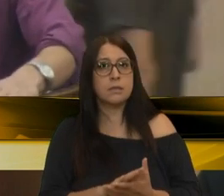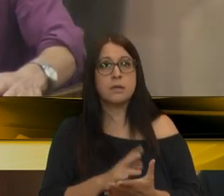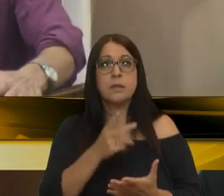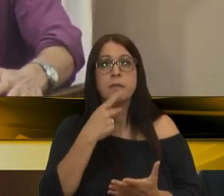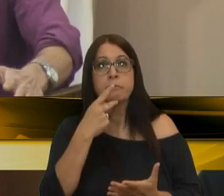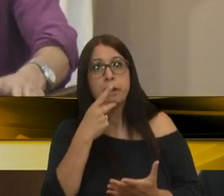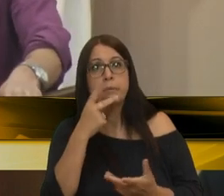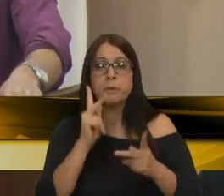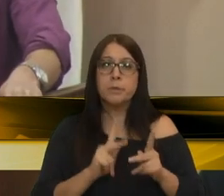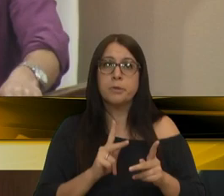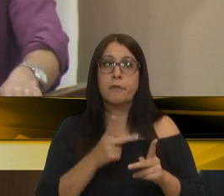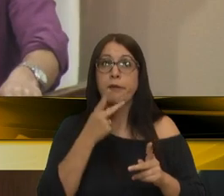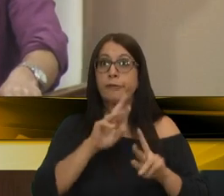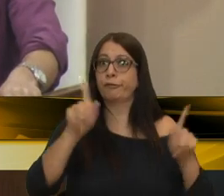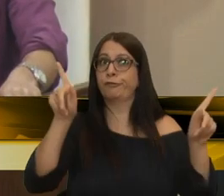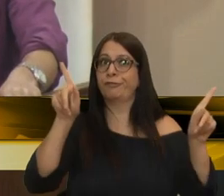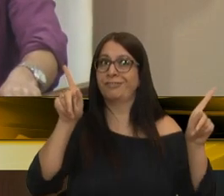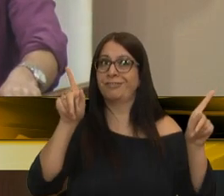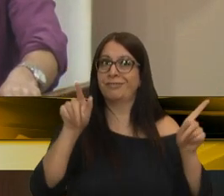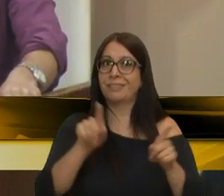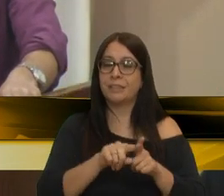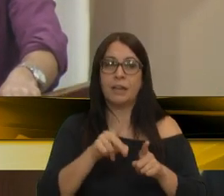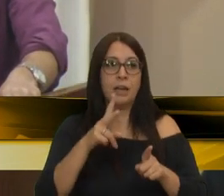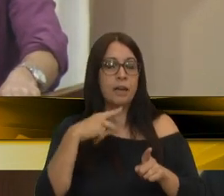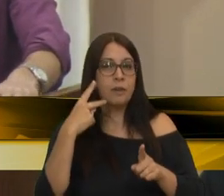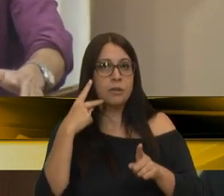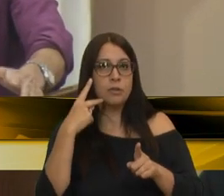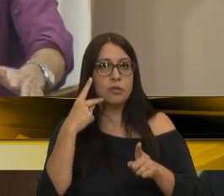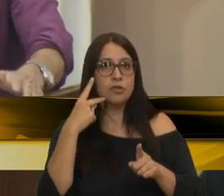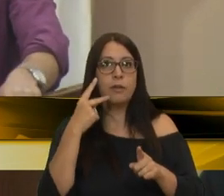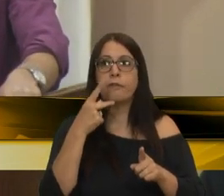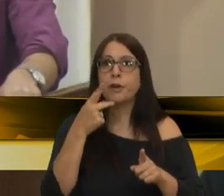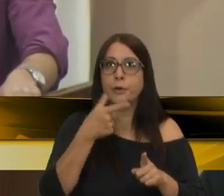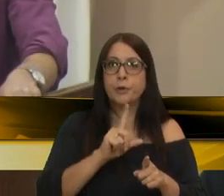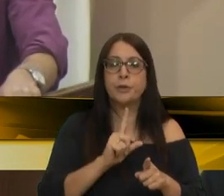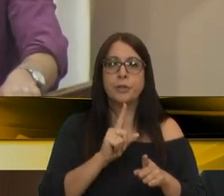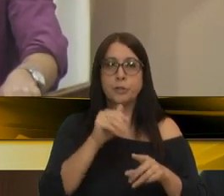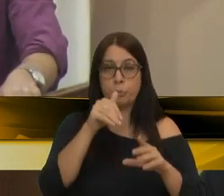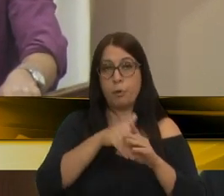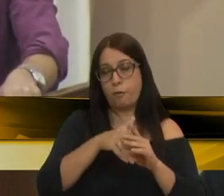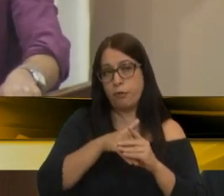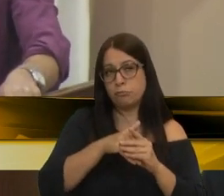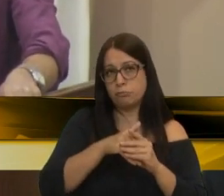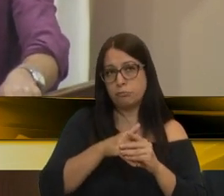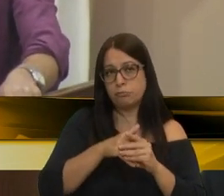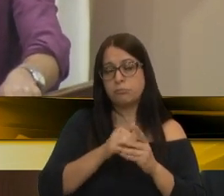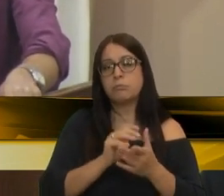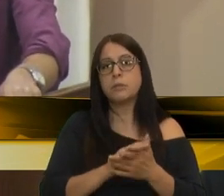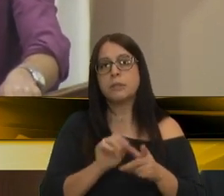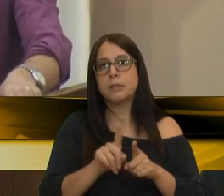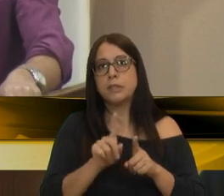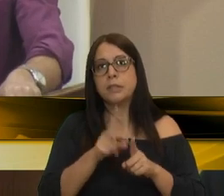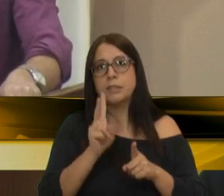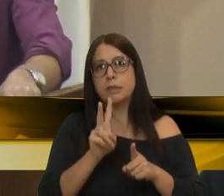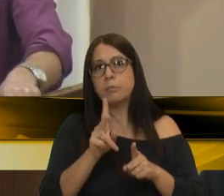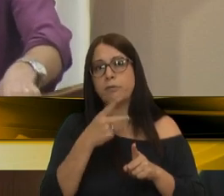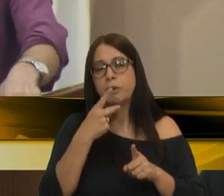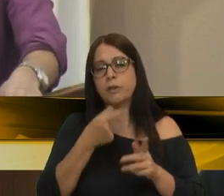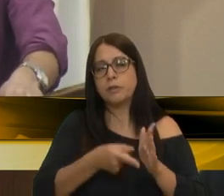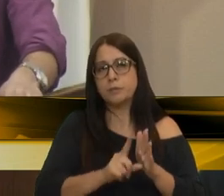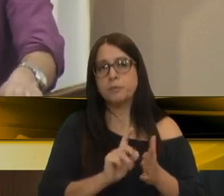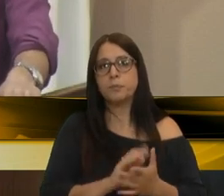já fala o contrário, né? Esse vereador já abriu o voto antes, e em vários anteriores eu sempre abri o